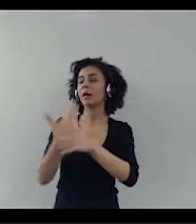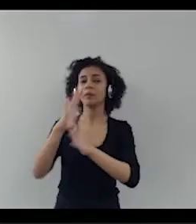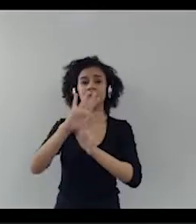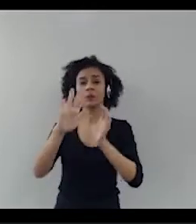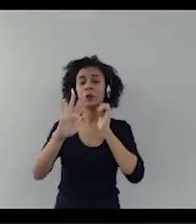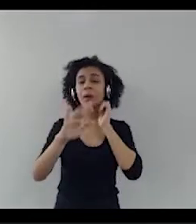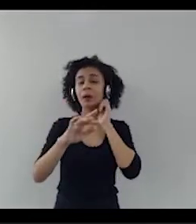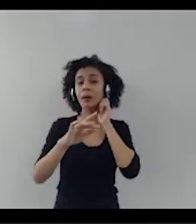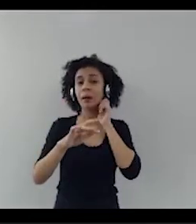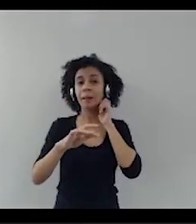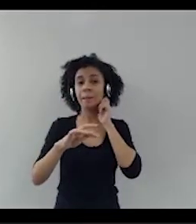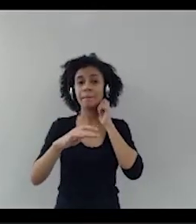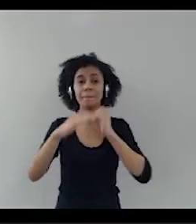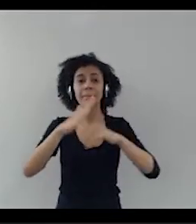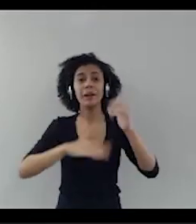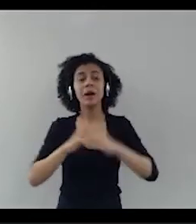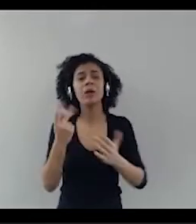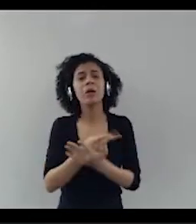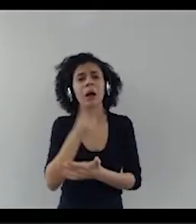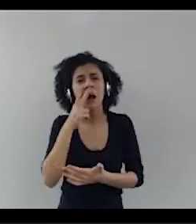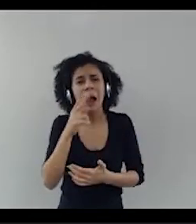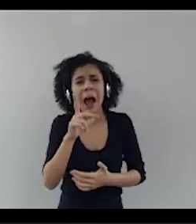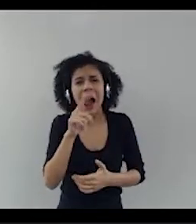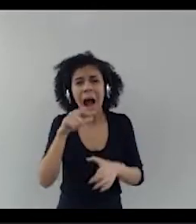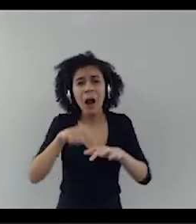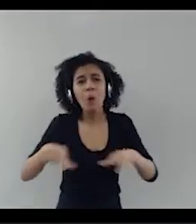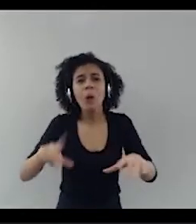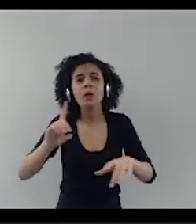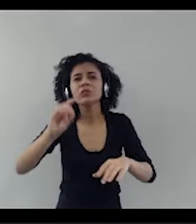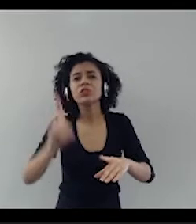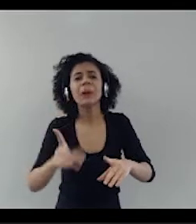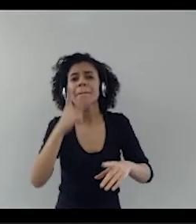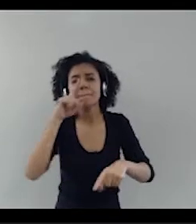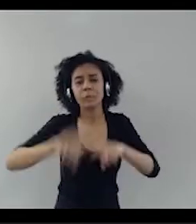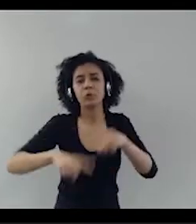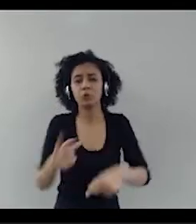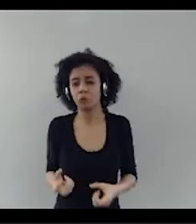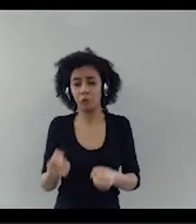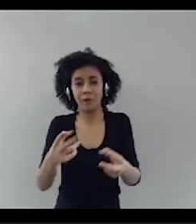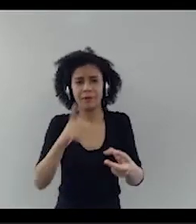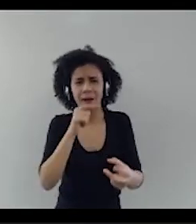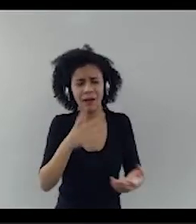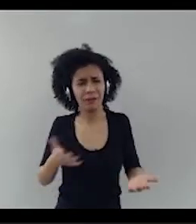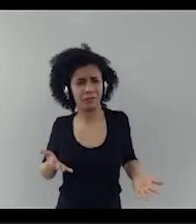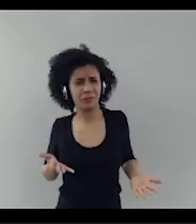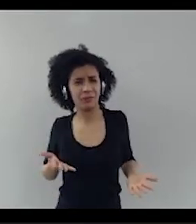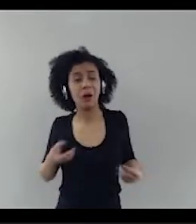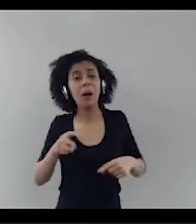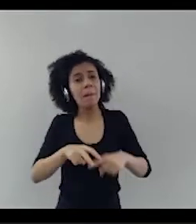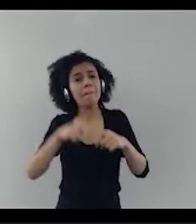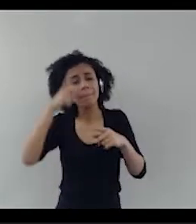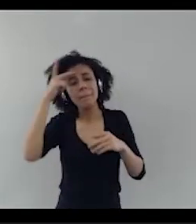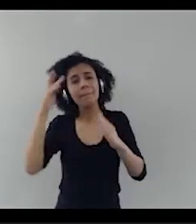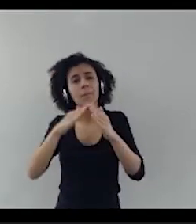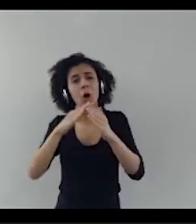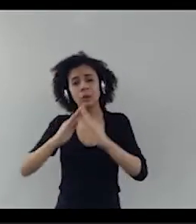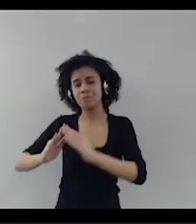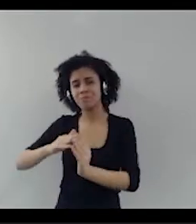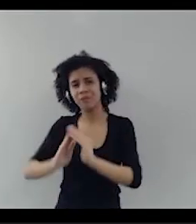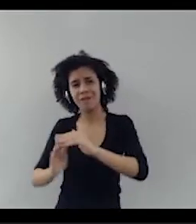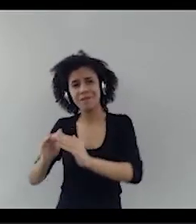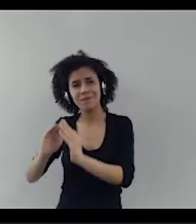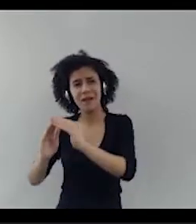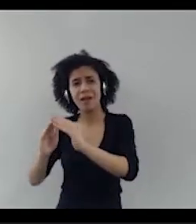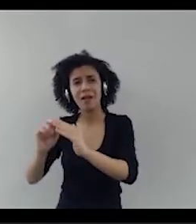na prática, a água tem sido tratada como um produto. Então, não à toa, a população periférica, ela não